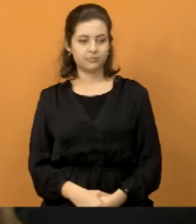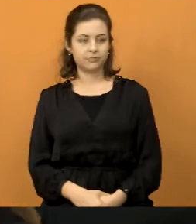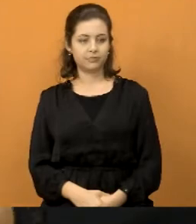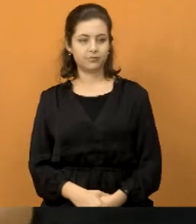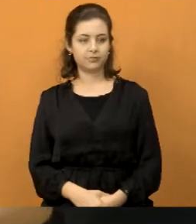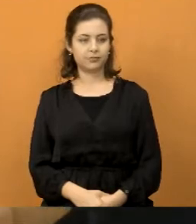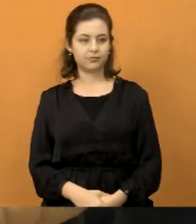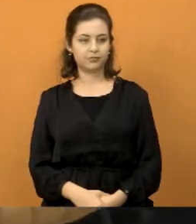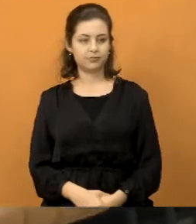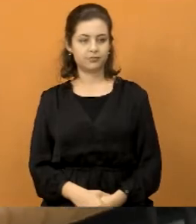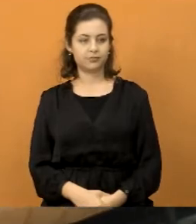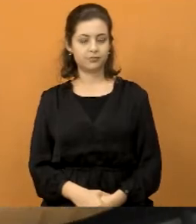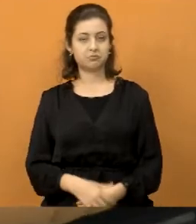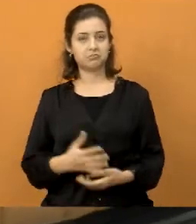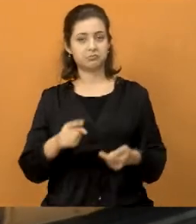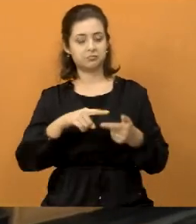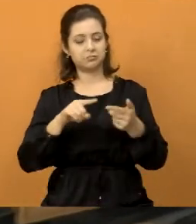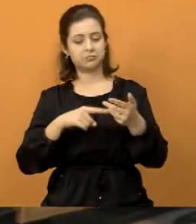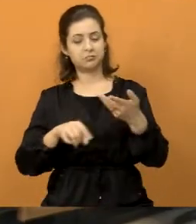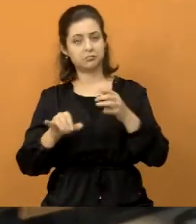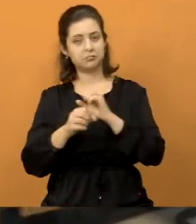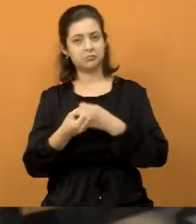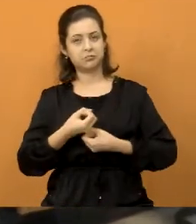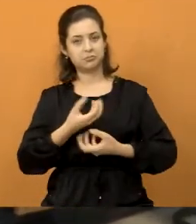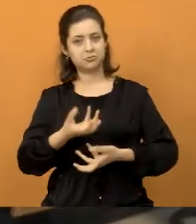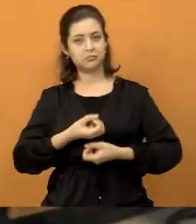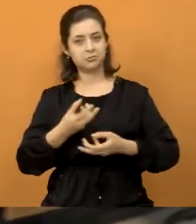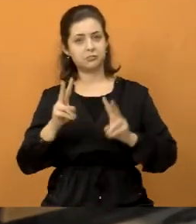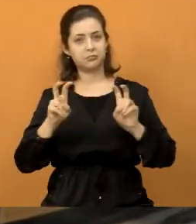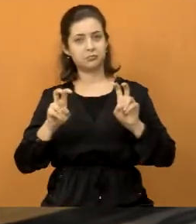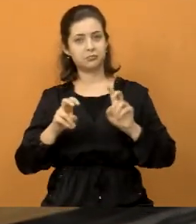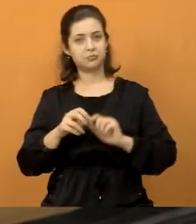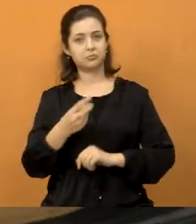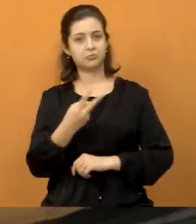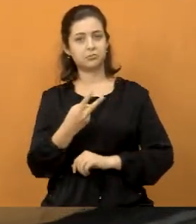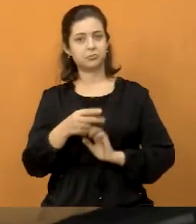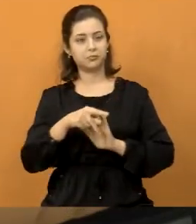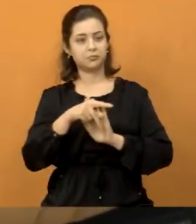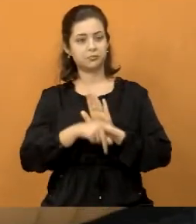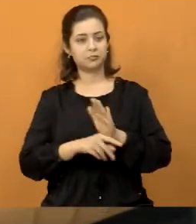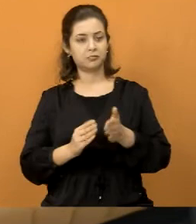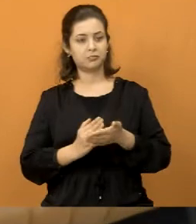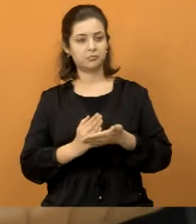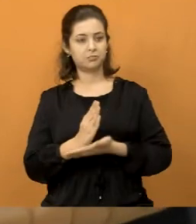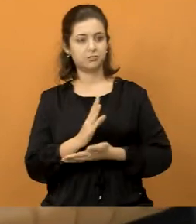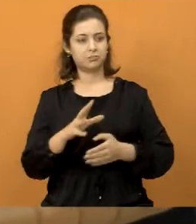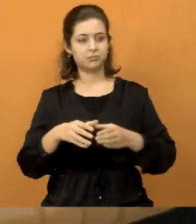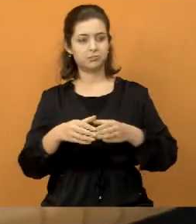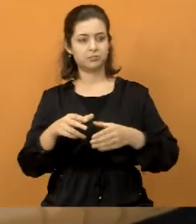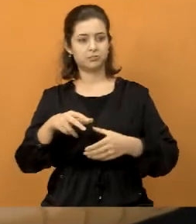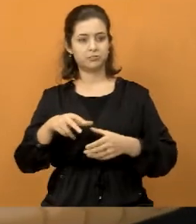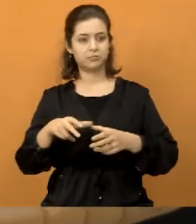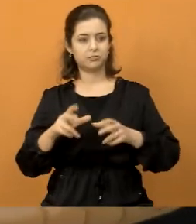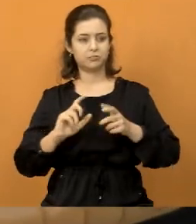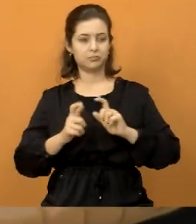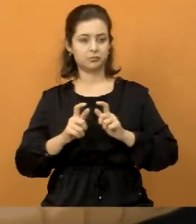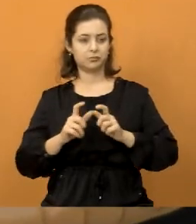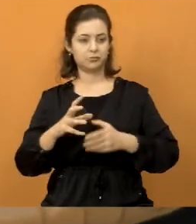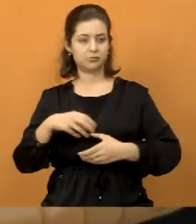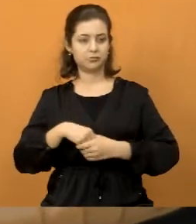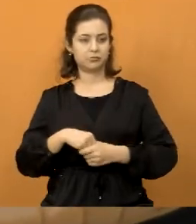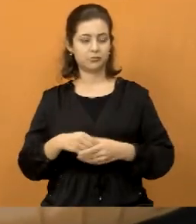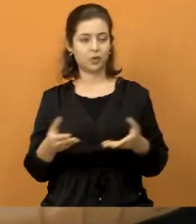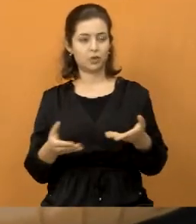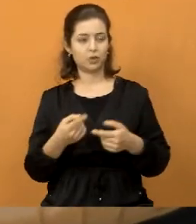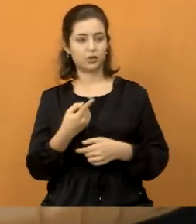pessoal então essas foram as informações sobre o segundo projeto que foi aprovado nesta sessão de câmara hoje nós